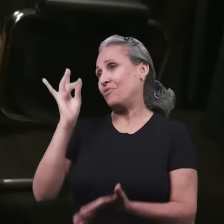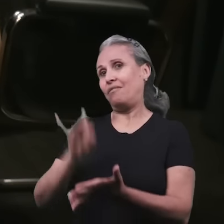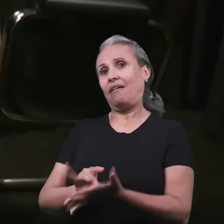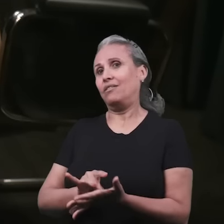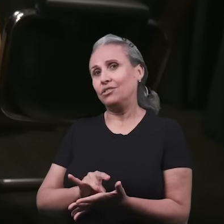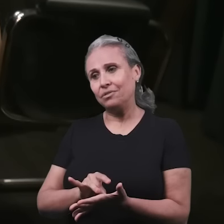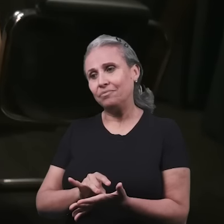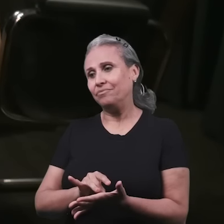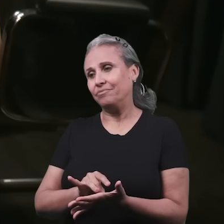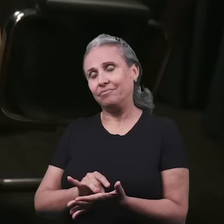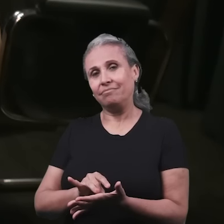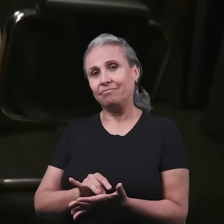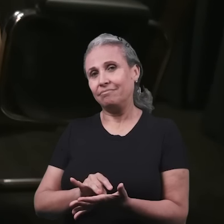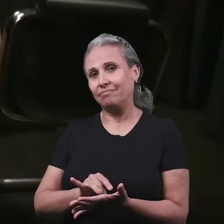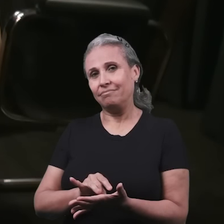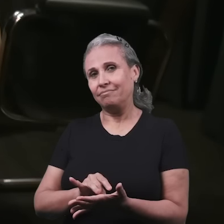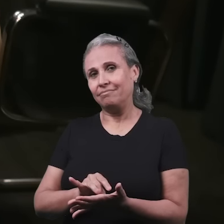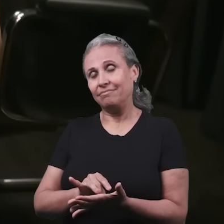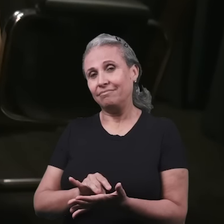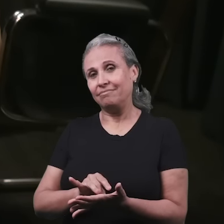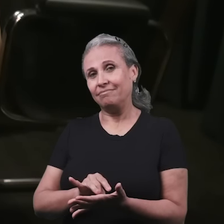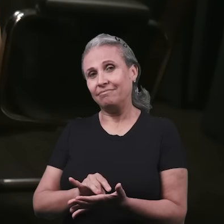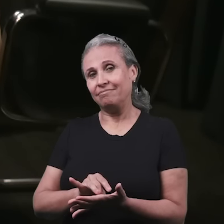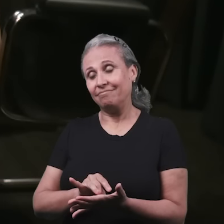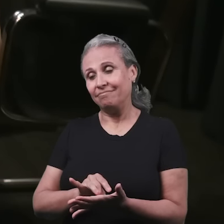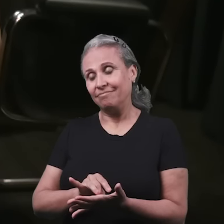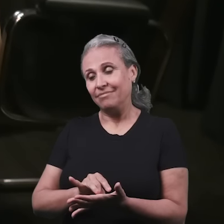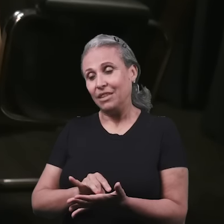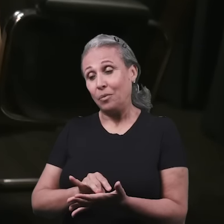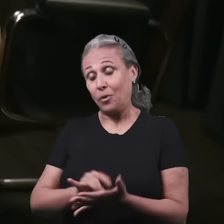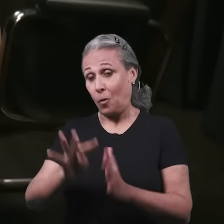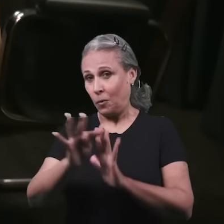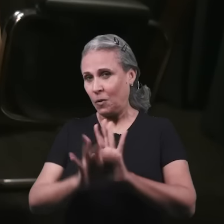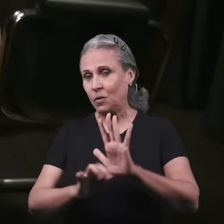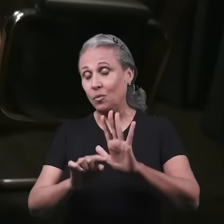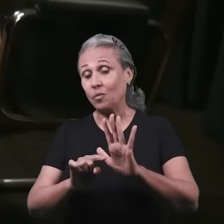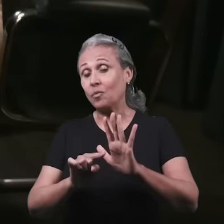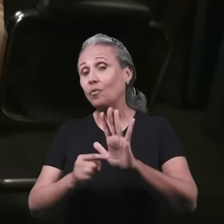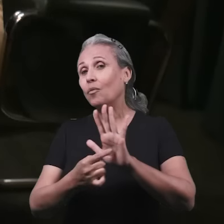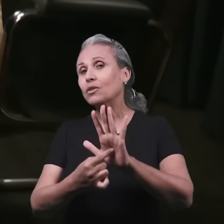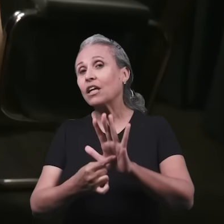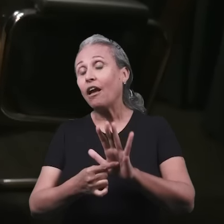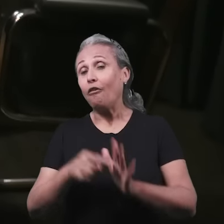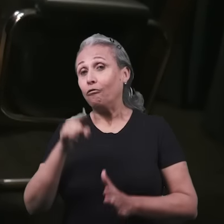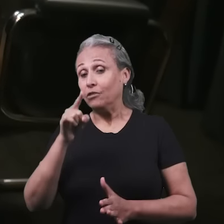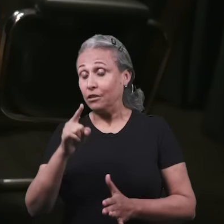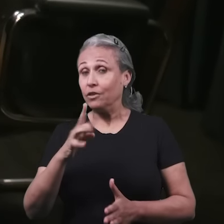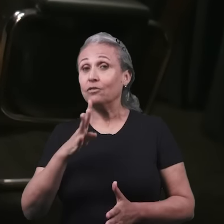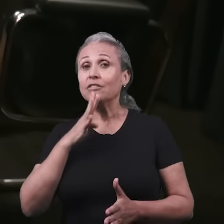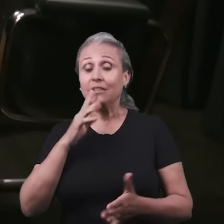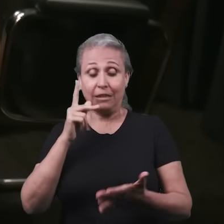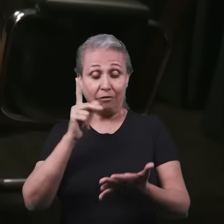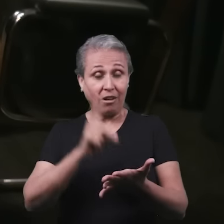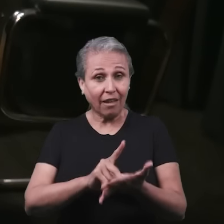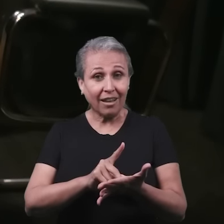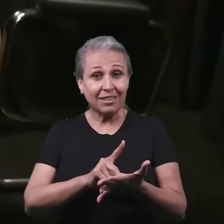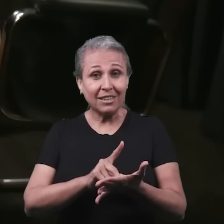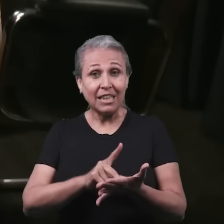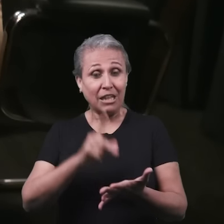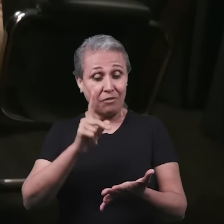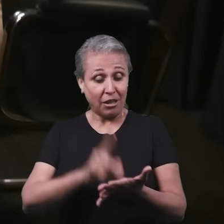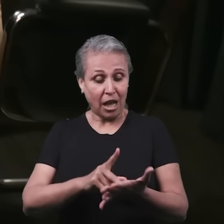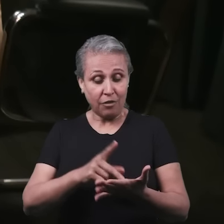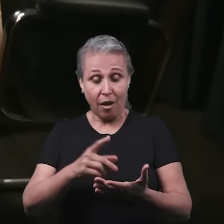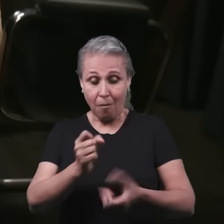não se lançou aos braços dela. E a palavra fala: conhecereis a verdade vos libertará. Mas ele viu a verdade, ele não conheceu, ele não se